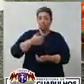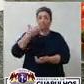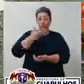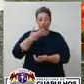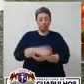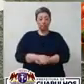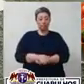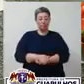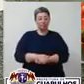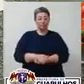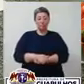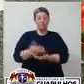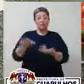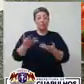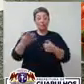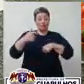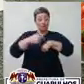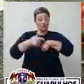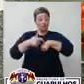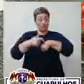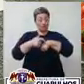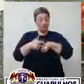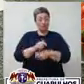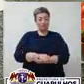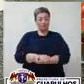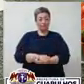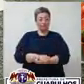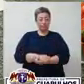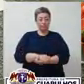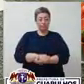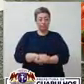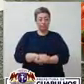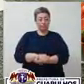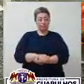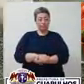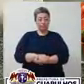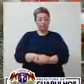Mais uma camada de recheio. E agora ela vai acrescentar os morangos.